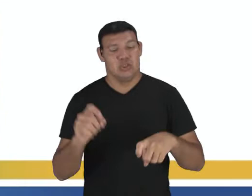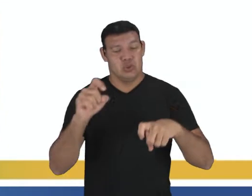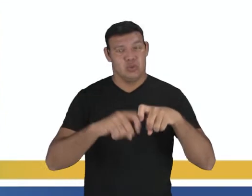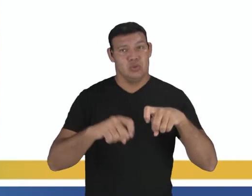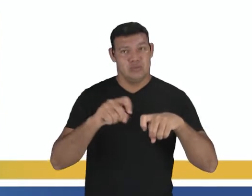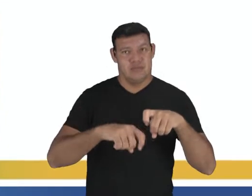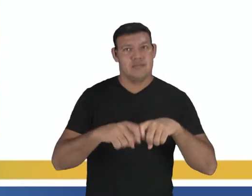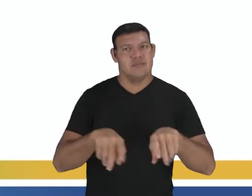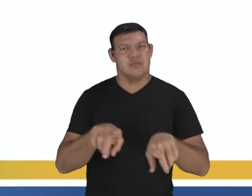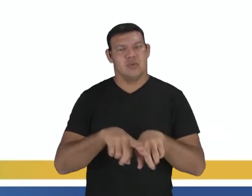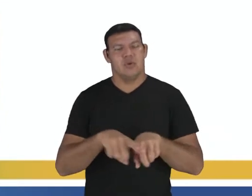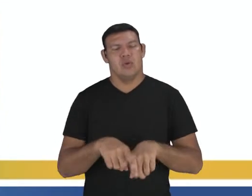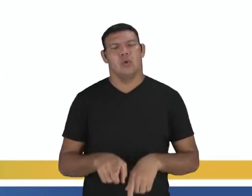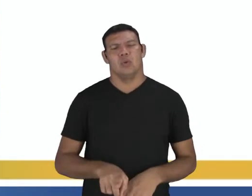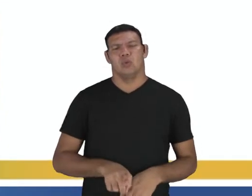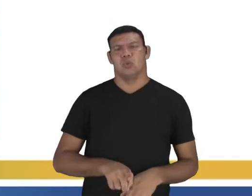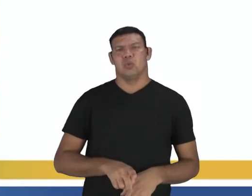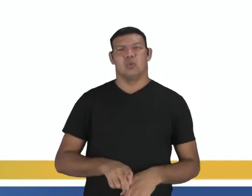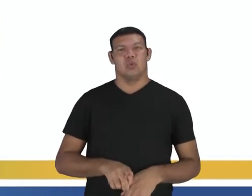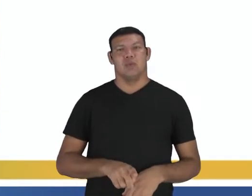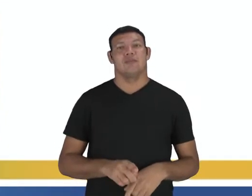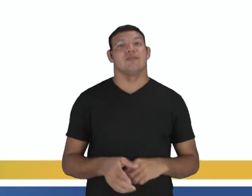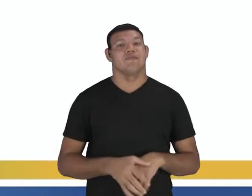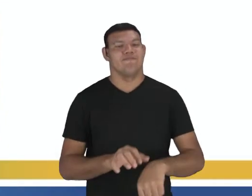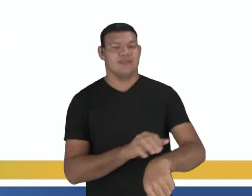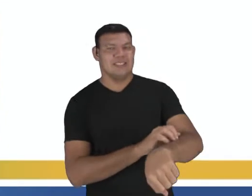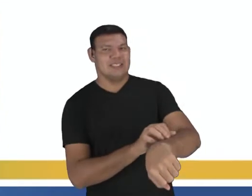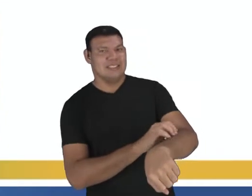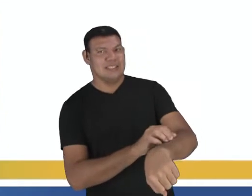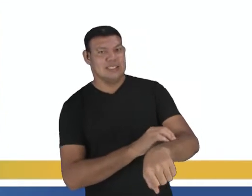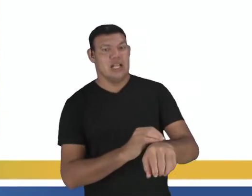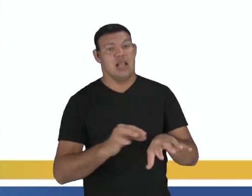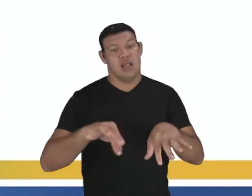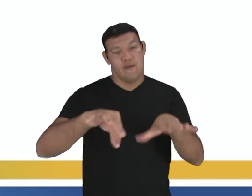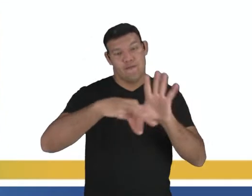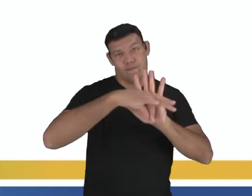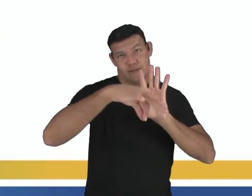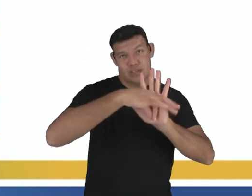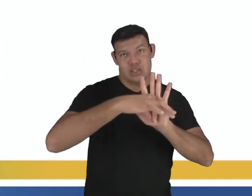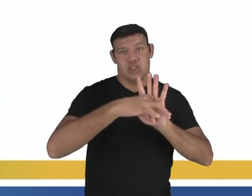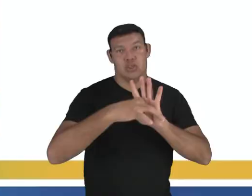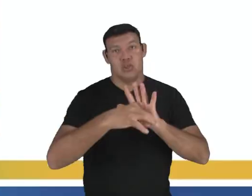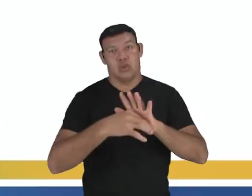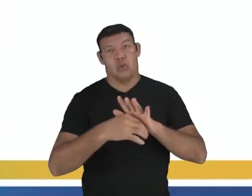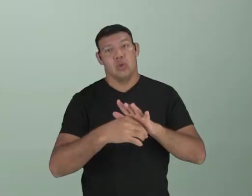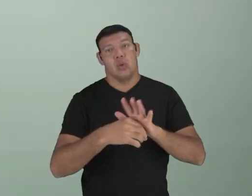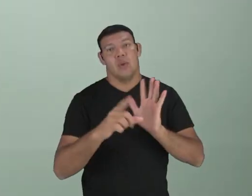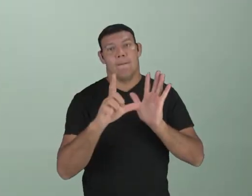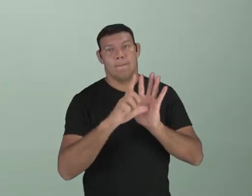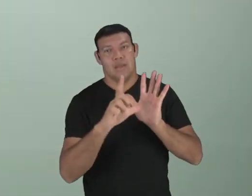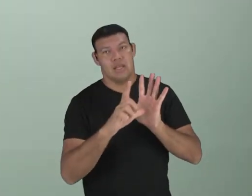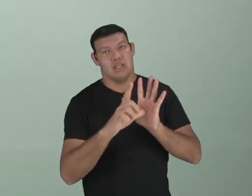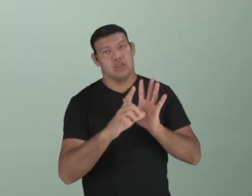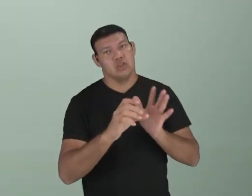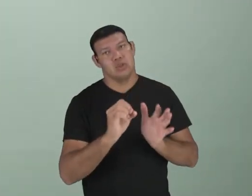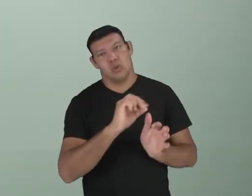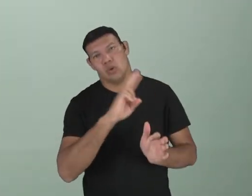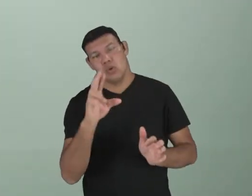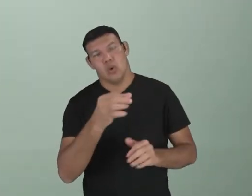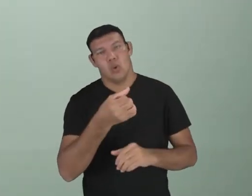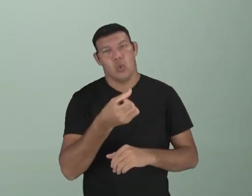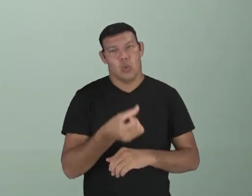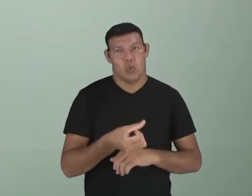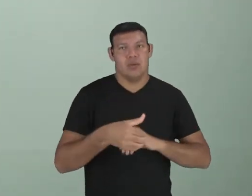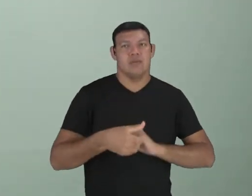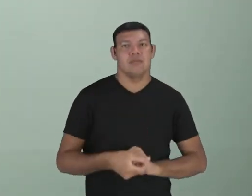sexual ou ao urinar. Secreção ou coceira na vagina, ânus e pênis. Então vejam que são diversos sintomas, né?